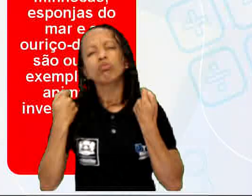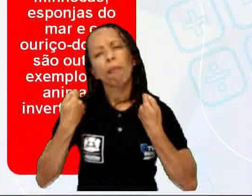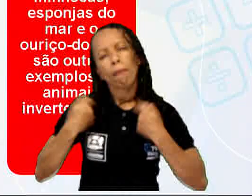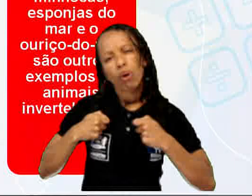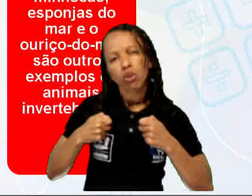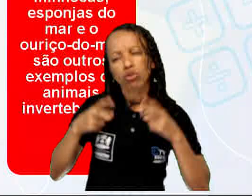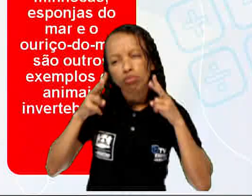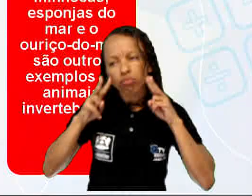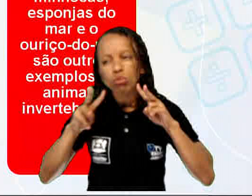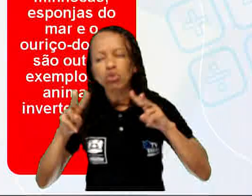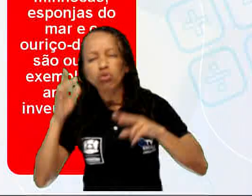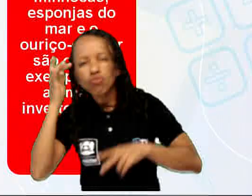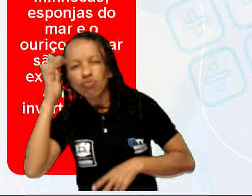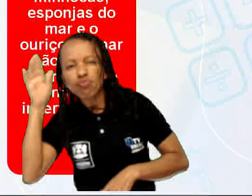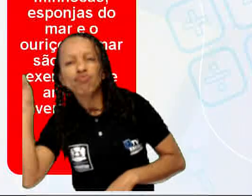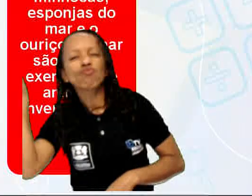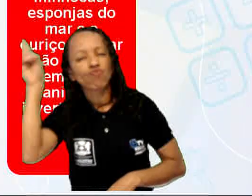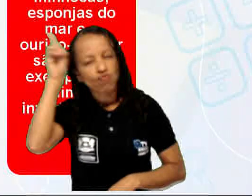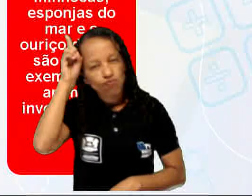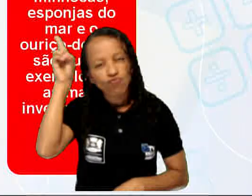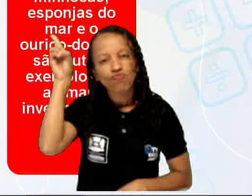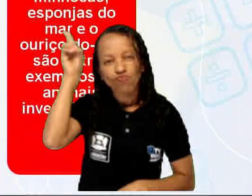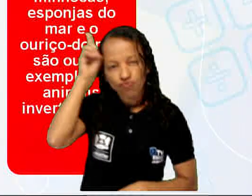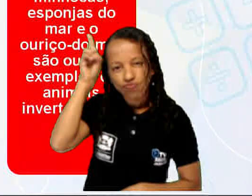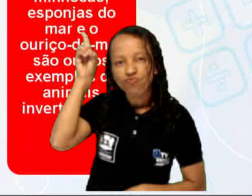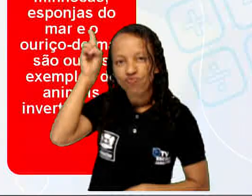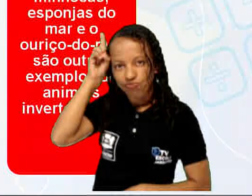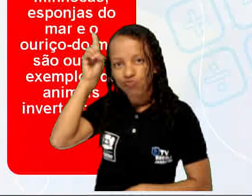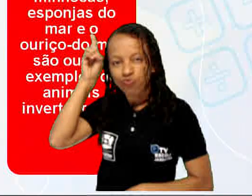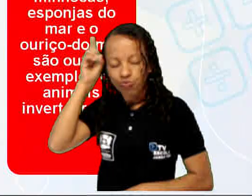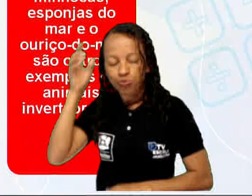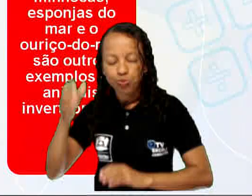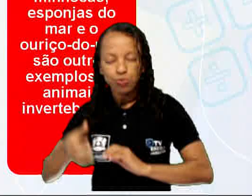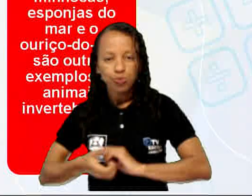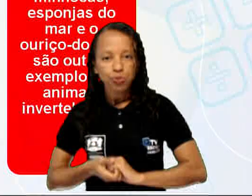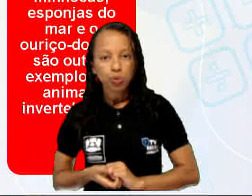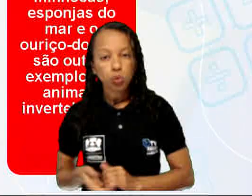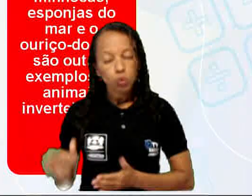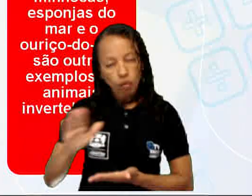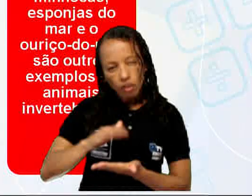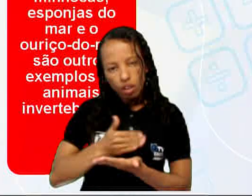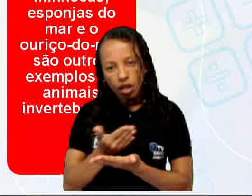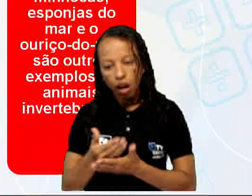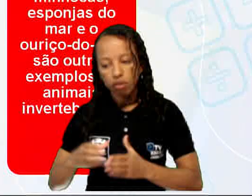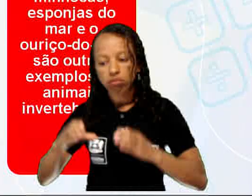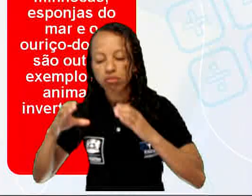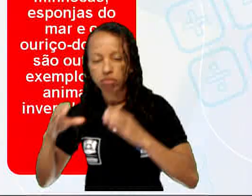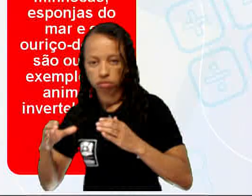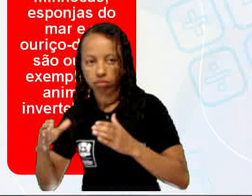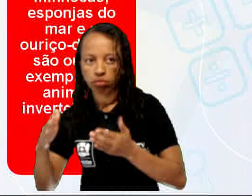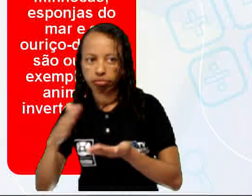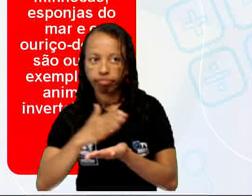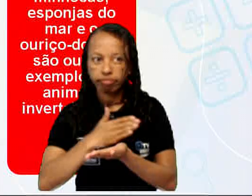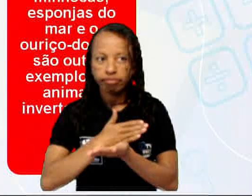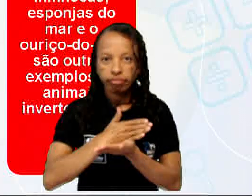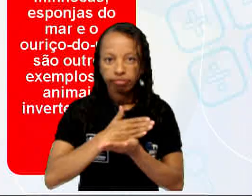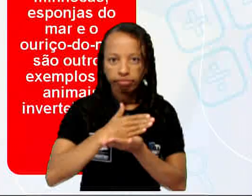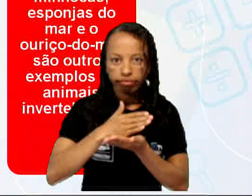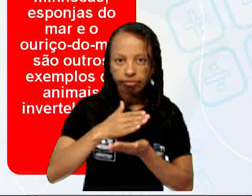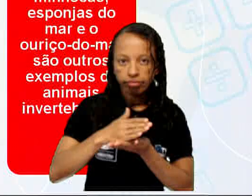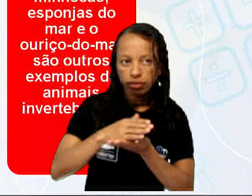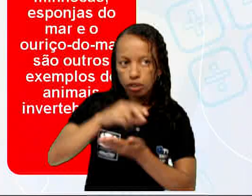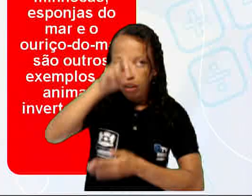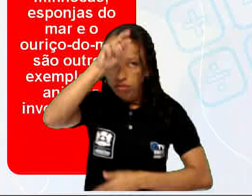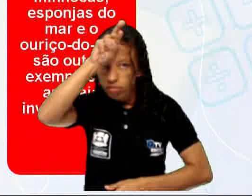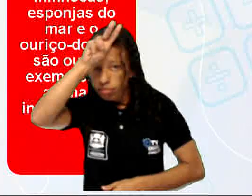ver alguns grupos desses animais invertebrados. Olha só, vamos começar com os insetos. Temos